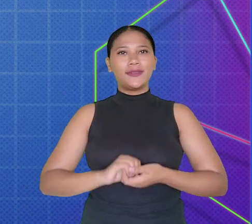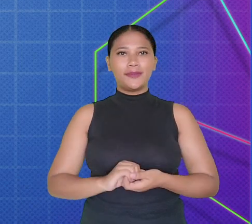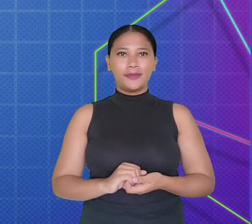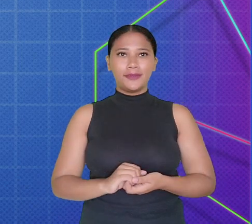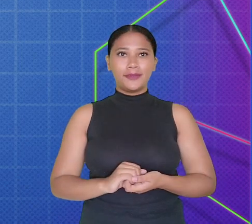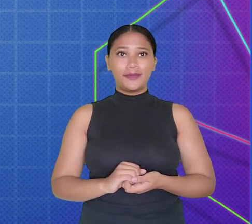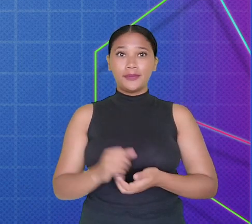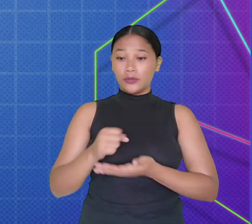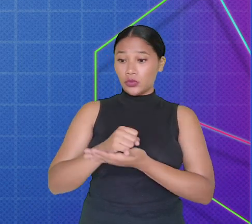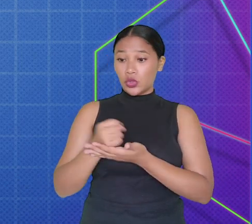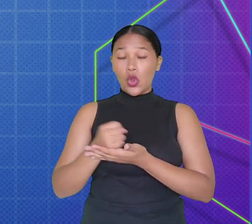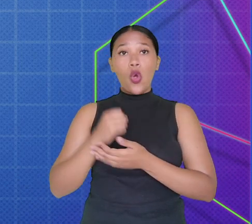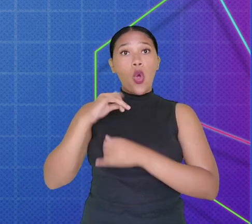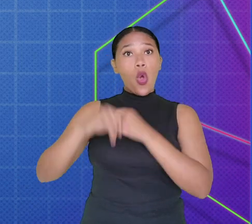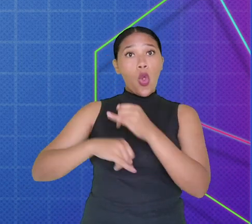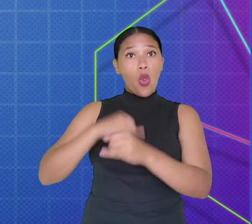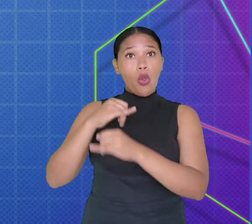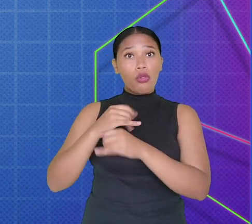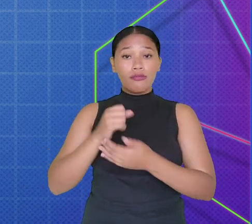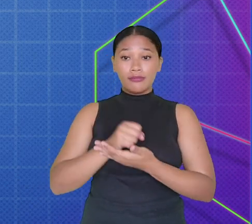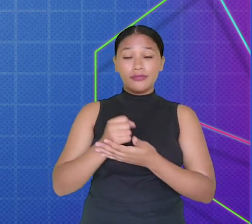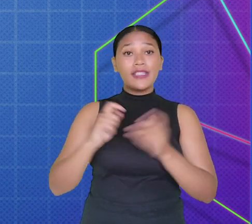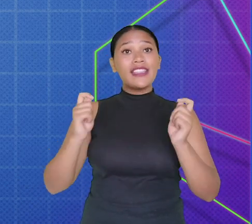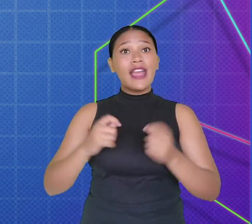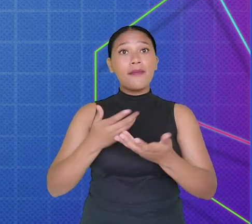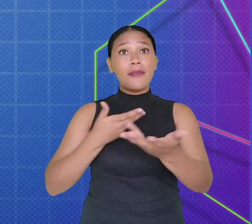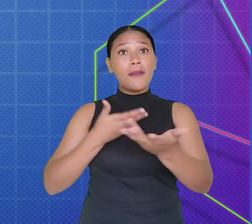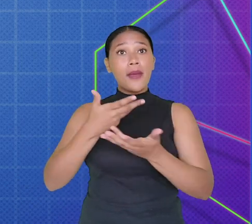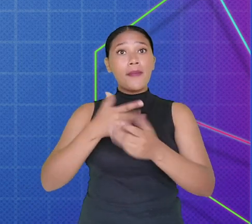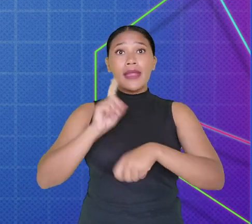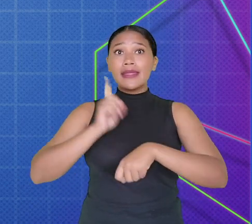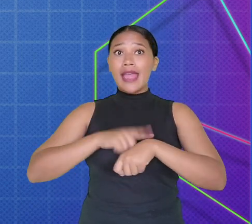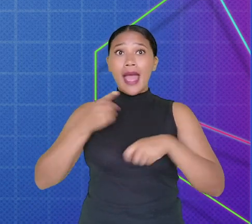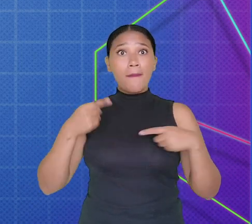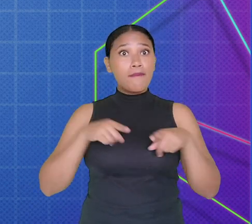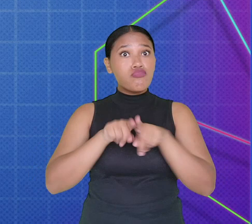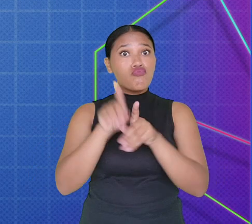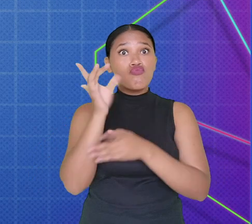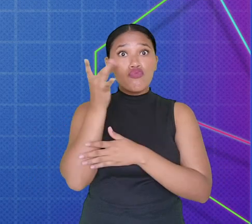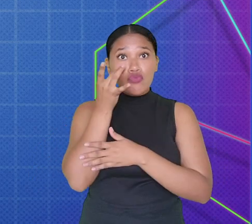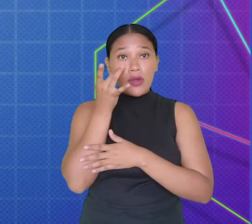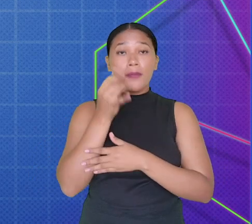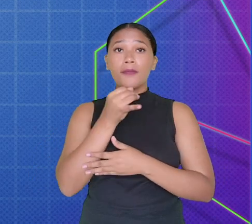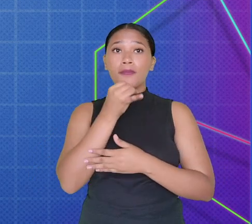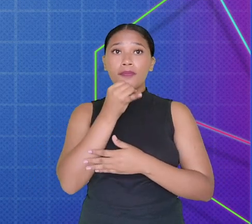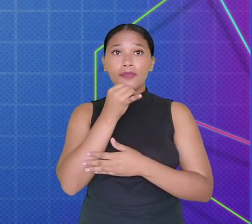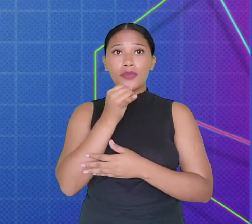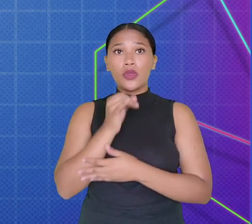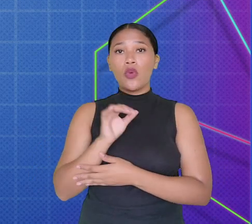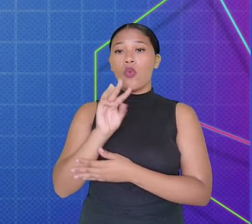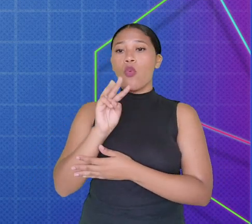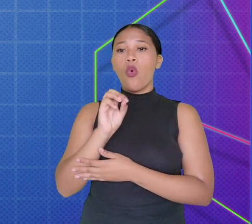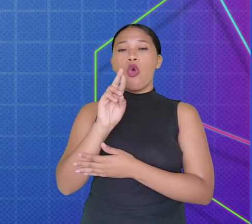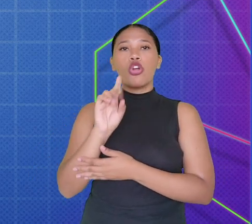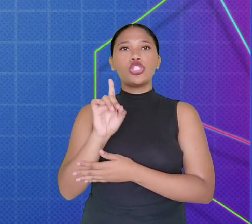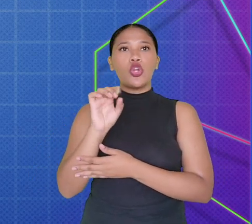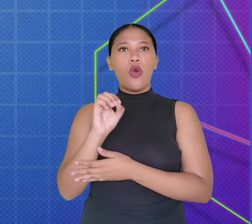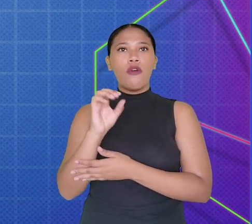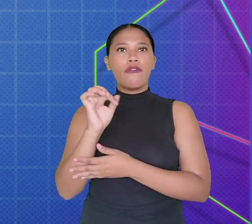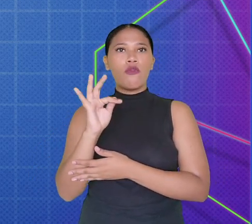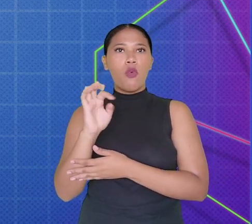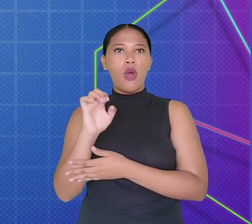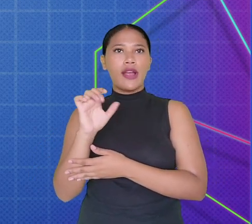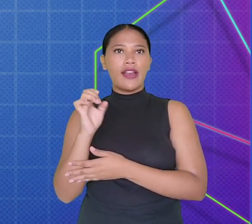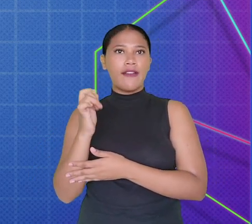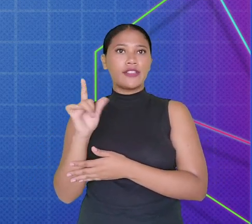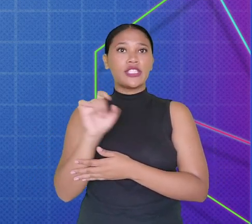diferentes obstáculos. Em jogos online, os jogadores podem interagir entre si em tempo real. Jogos como World of Warcraft